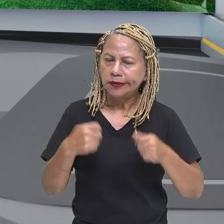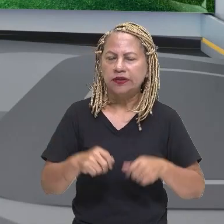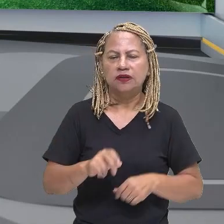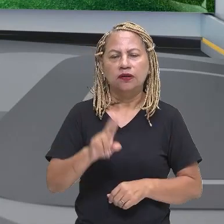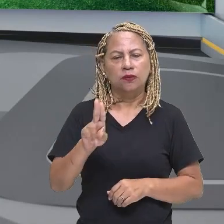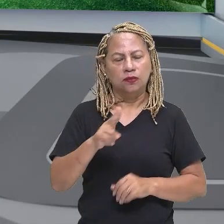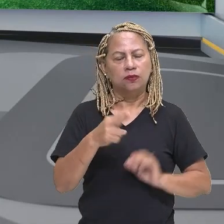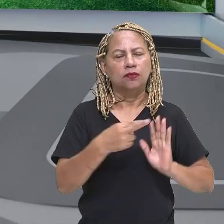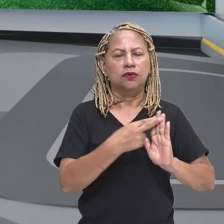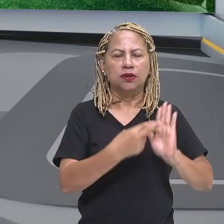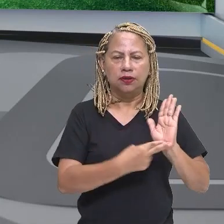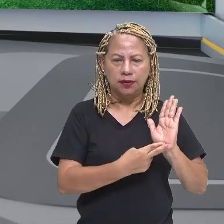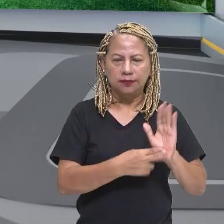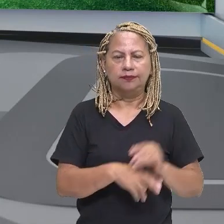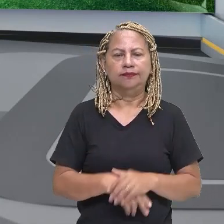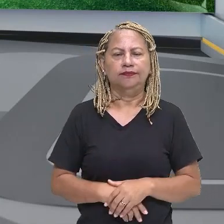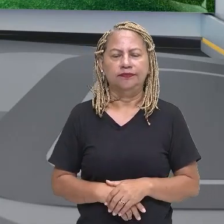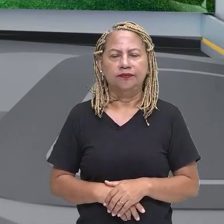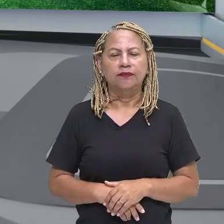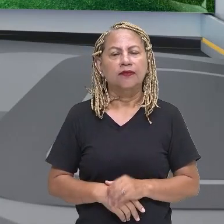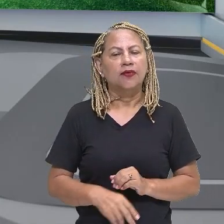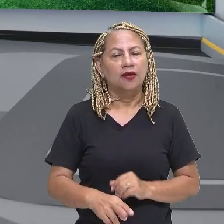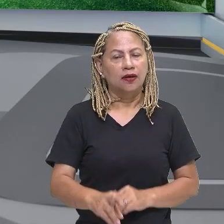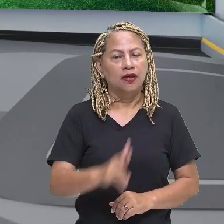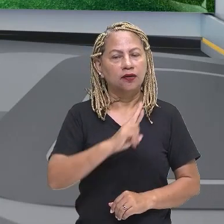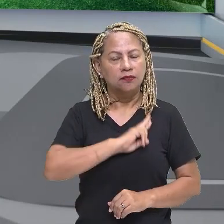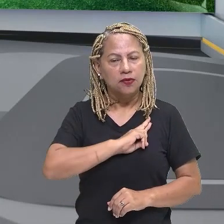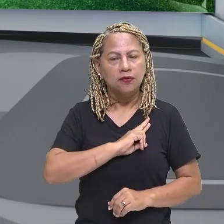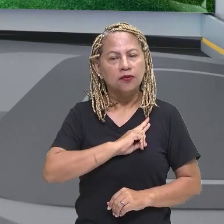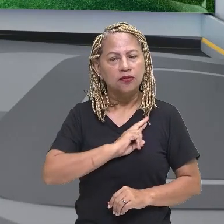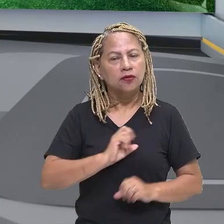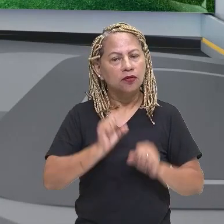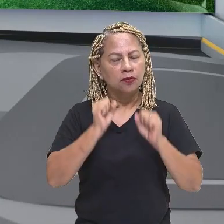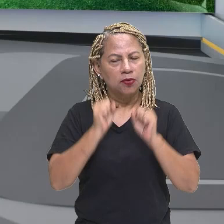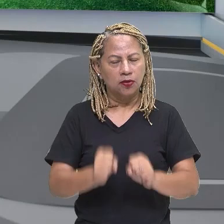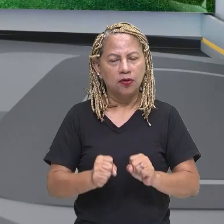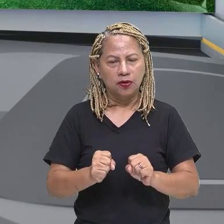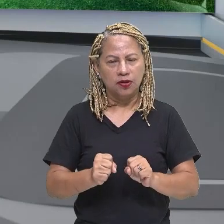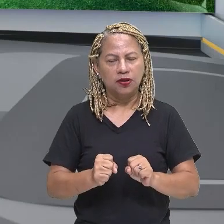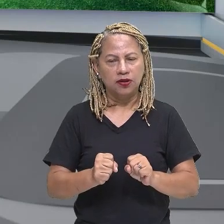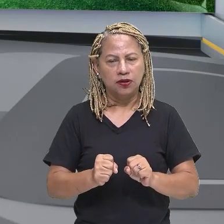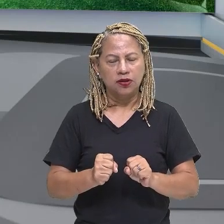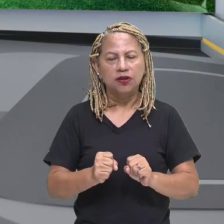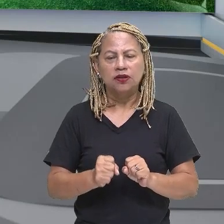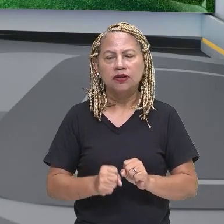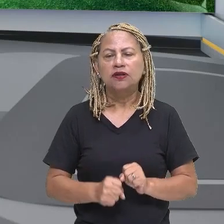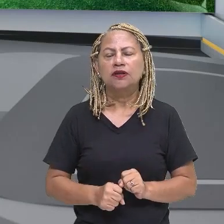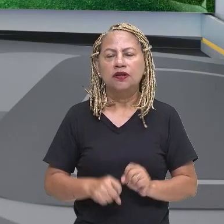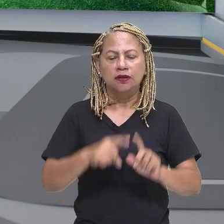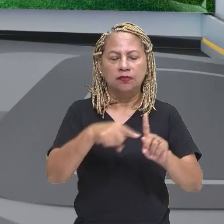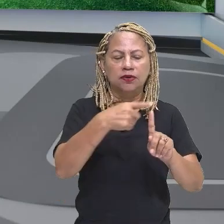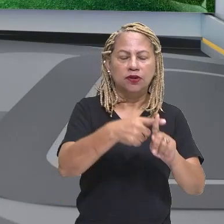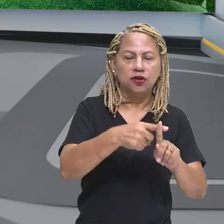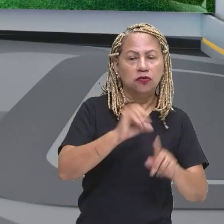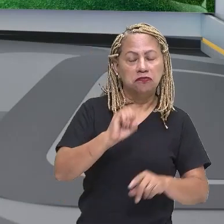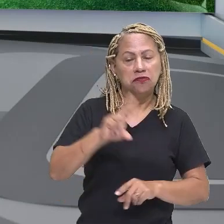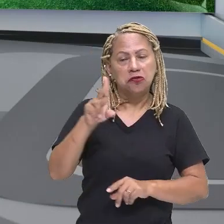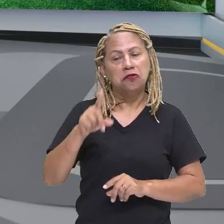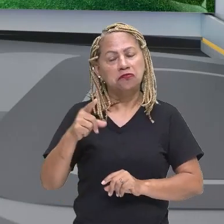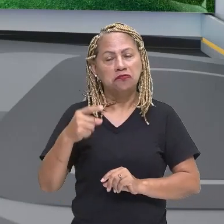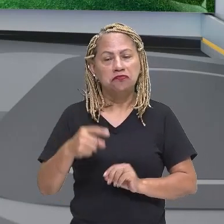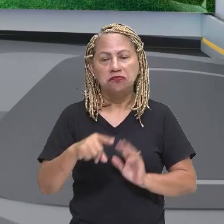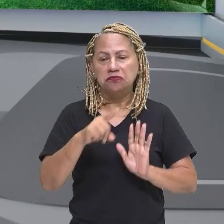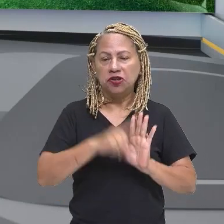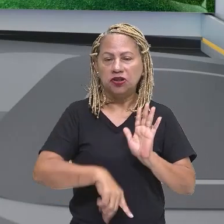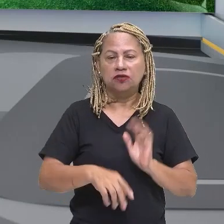regras. Segundo, resultados que podem ser positivos ou negativos. Terceiro, resultados emotivos,